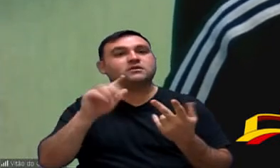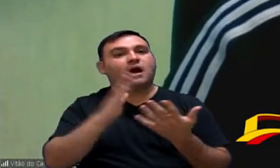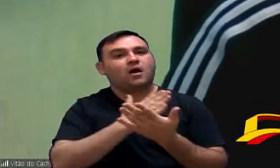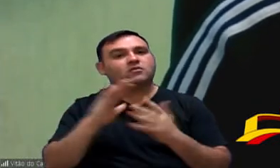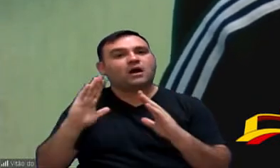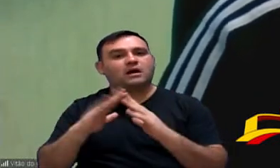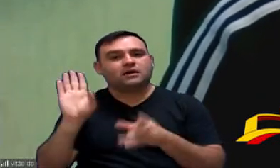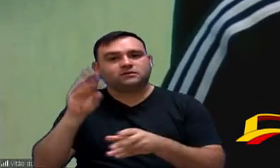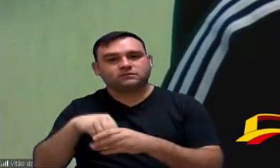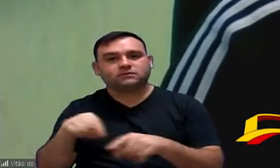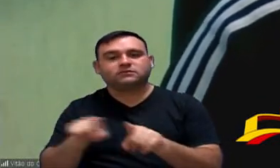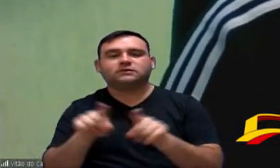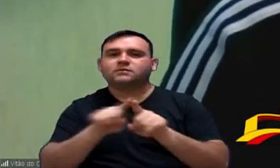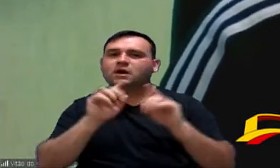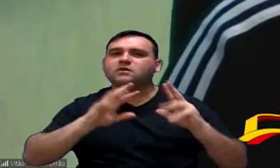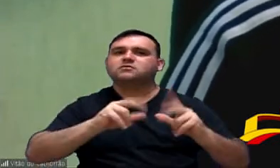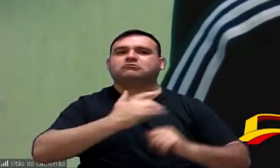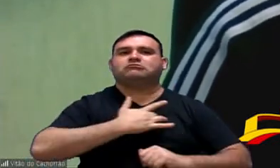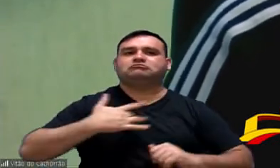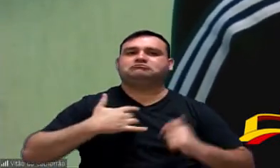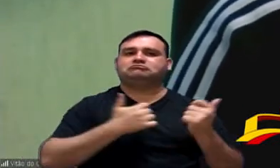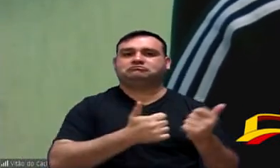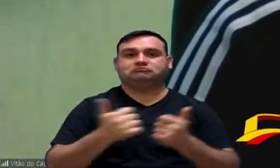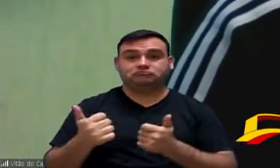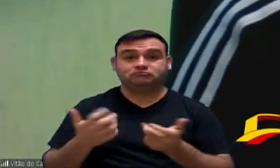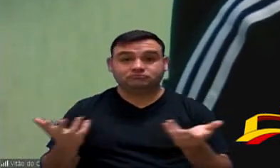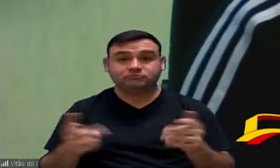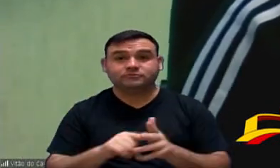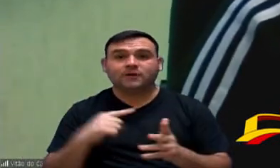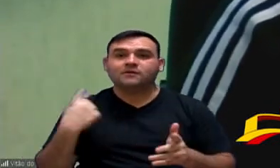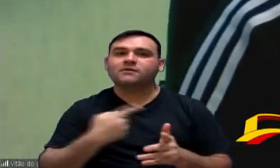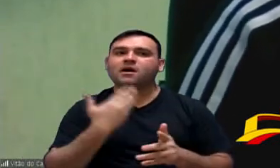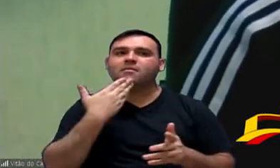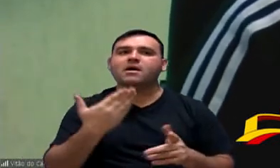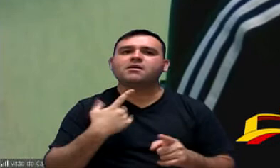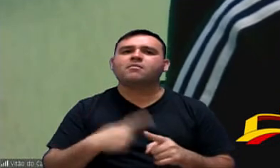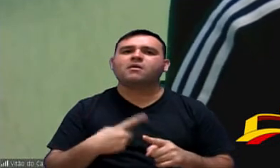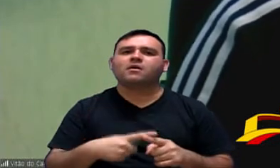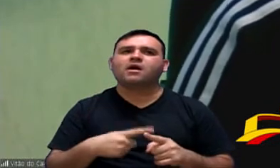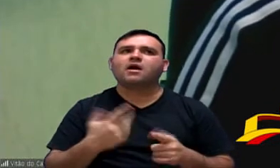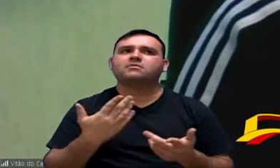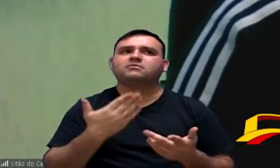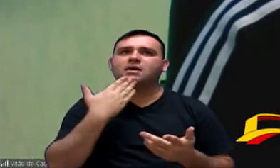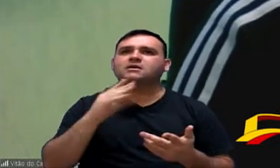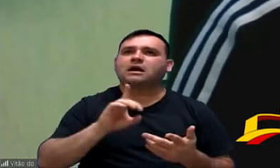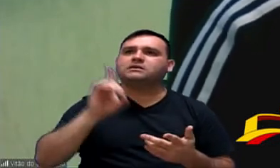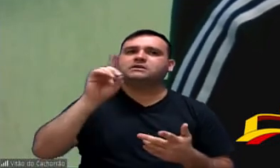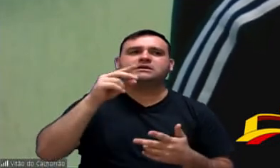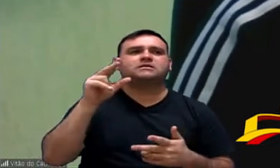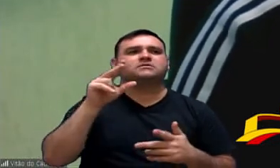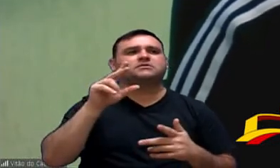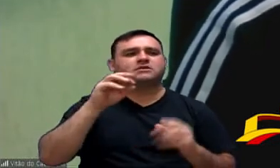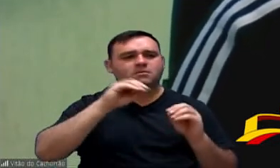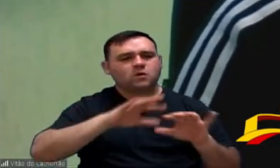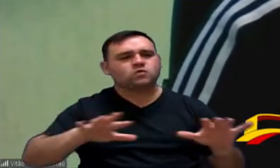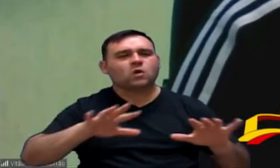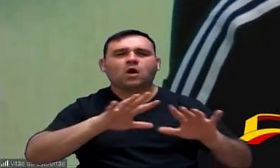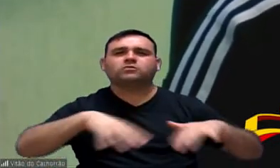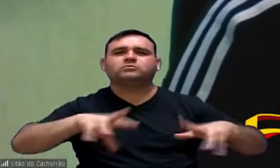casa, todos com saúde, né? A gente pede isso para Deus também, que vacine todo mundo e